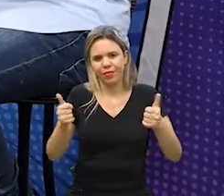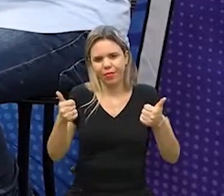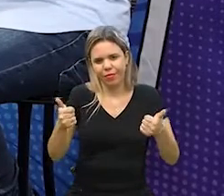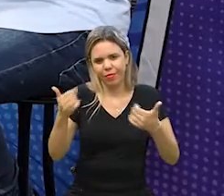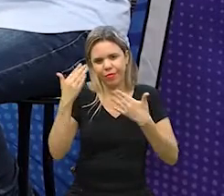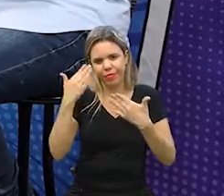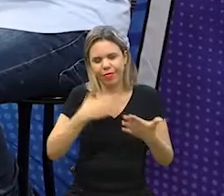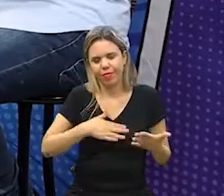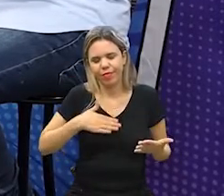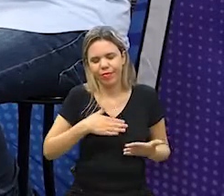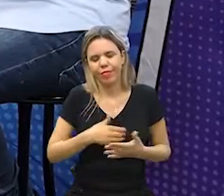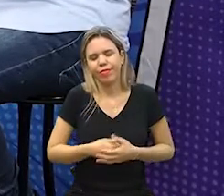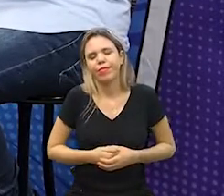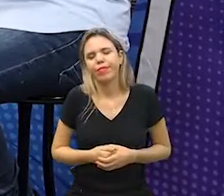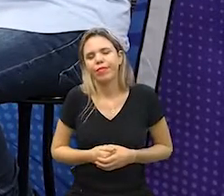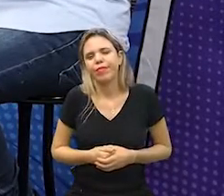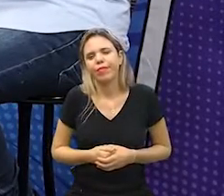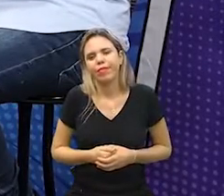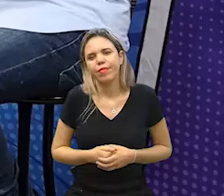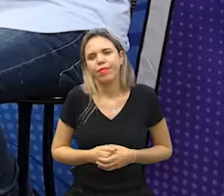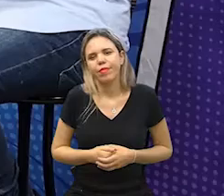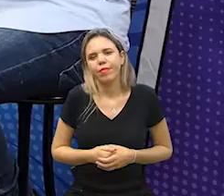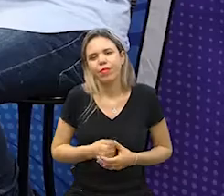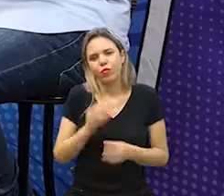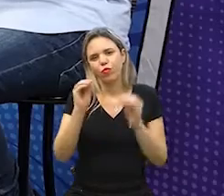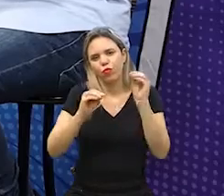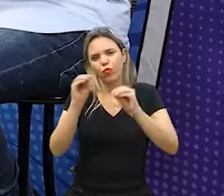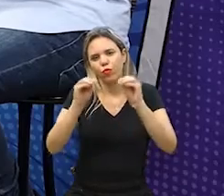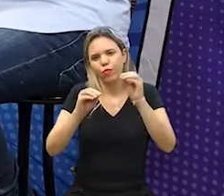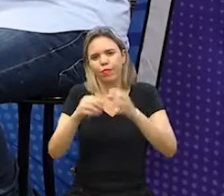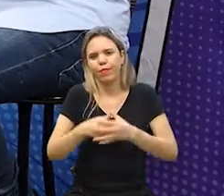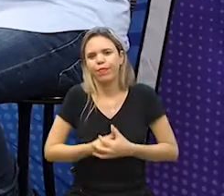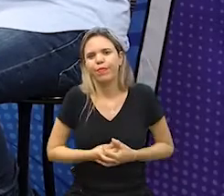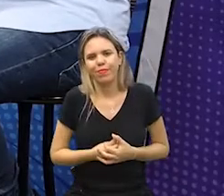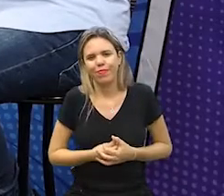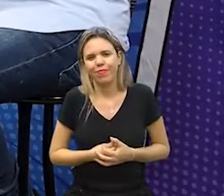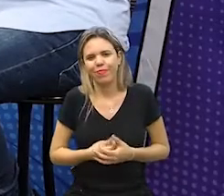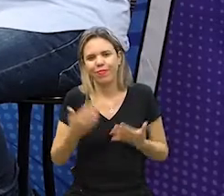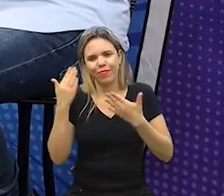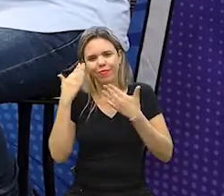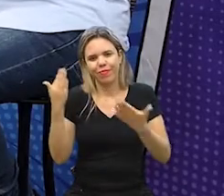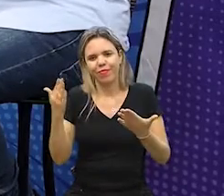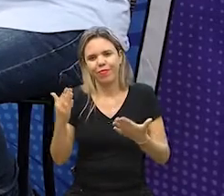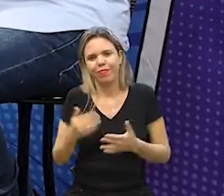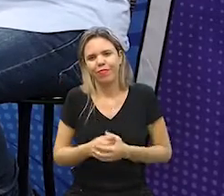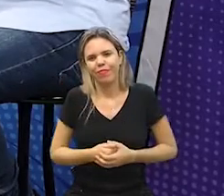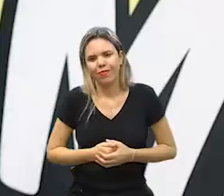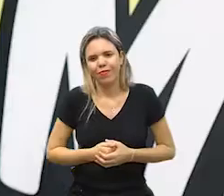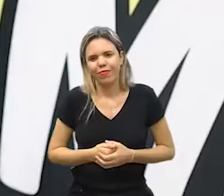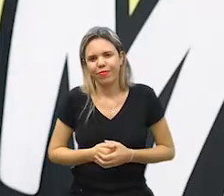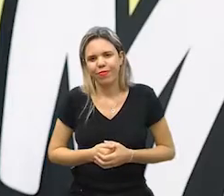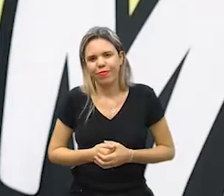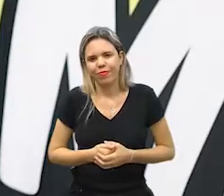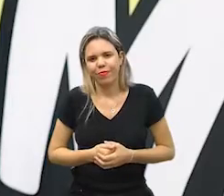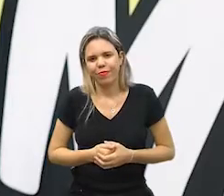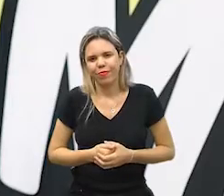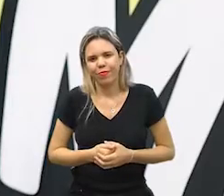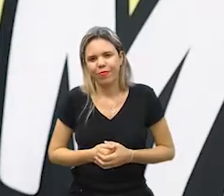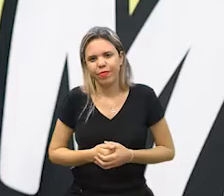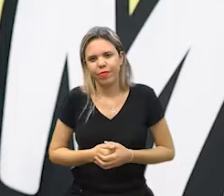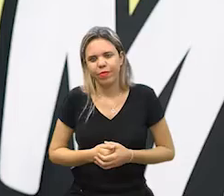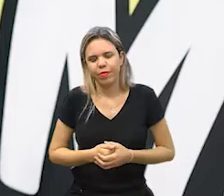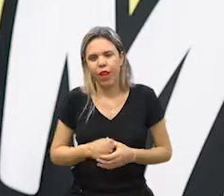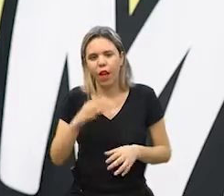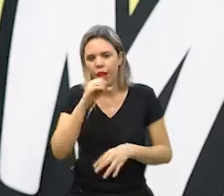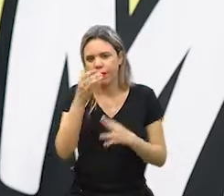maior prazer. Pode contar comigo, Michel. Valeu, um super beijo. Obrigada. Beijo. Tchau.